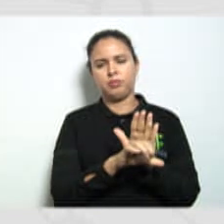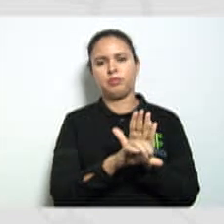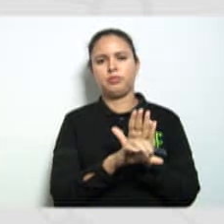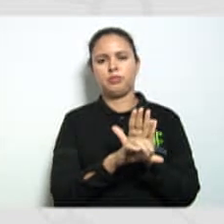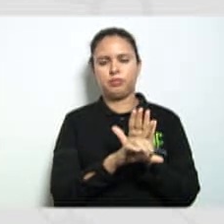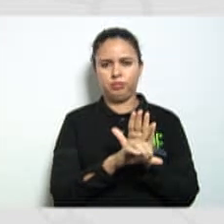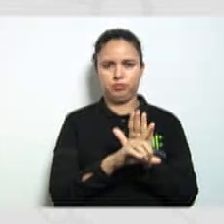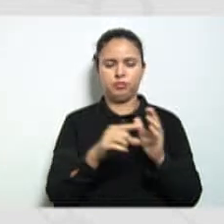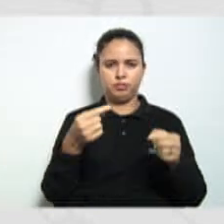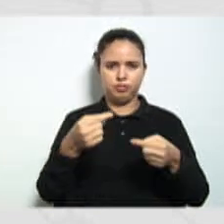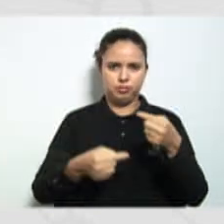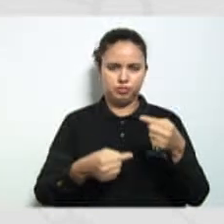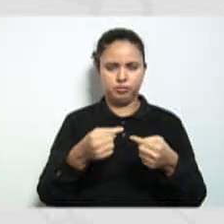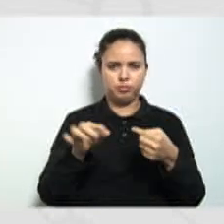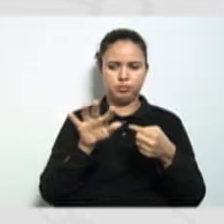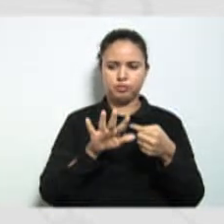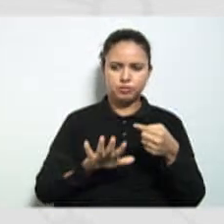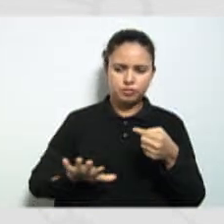do Cooperativismo.